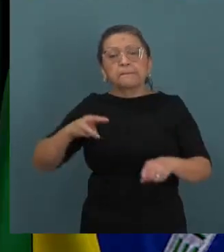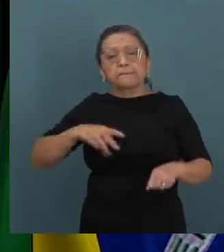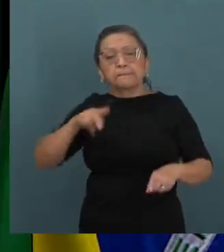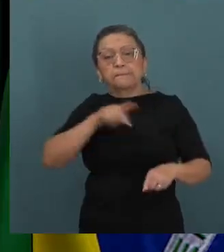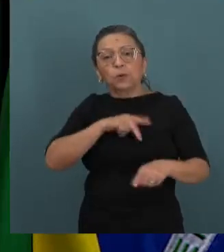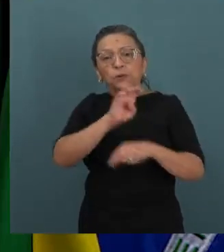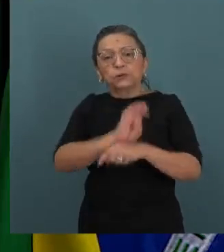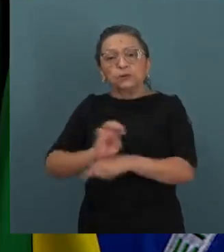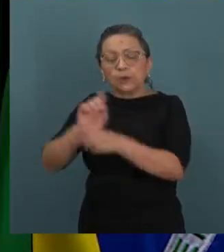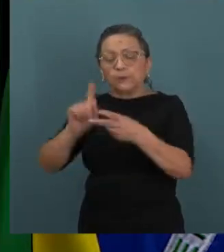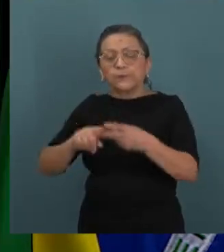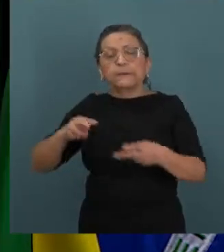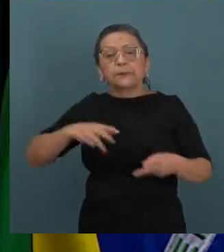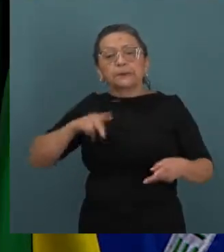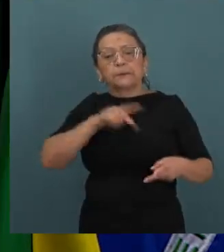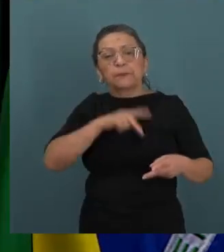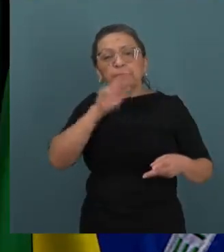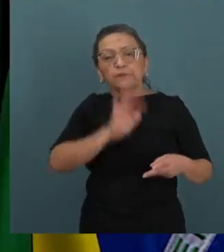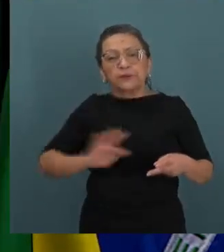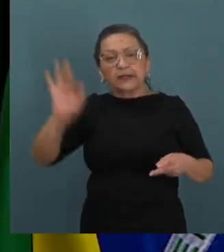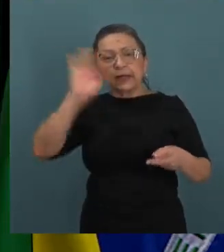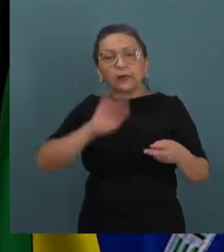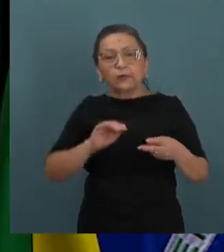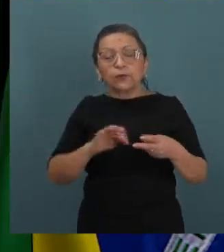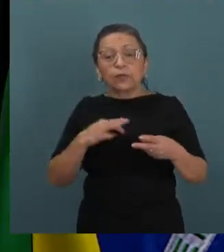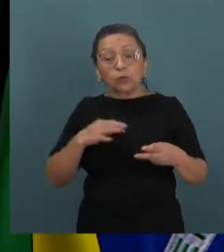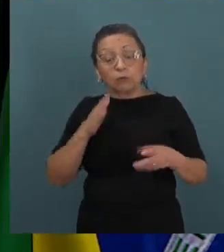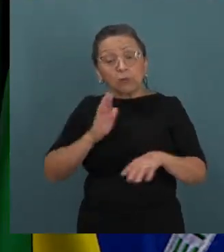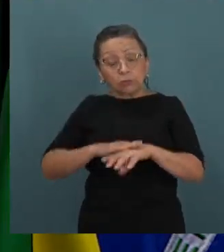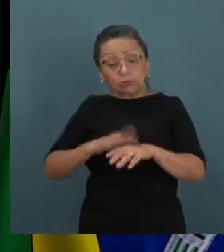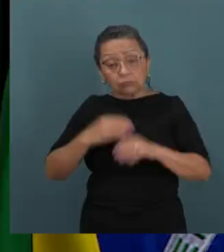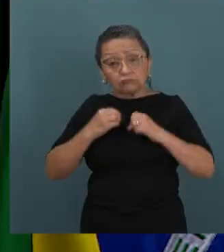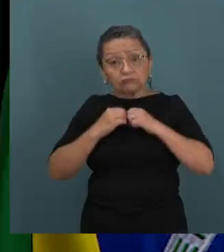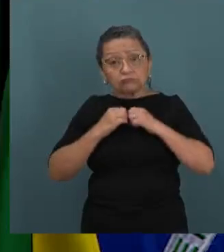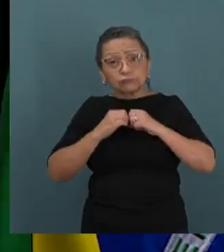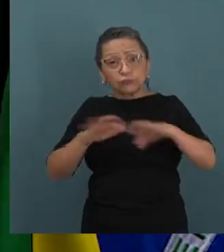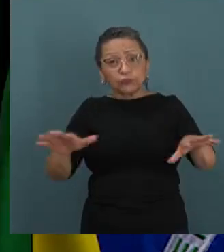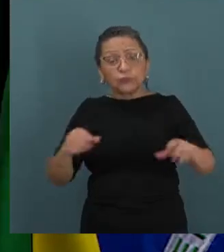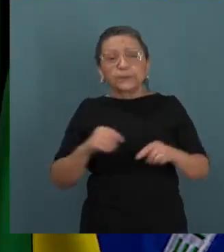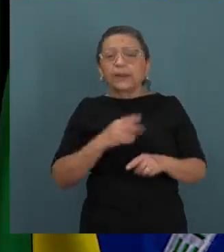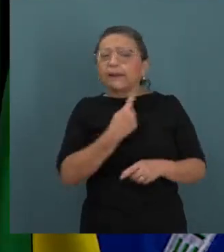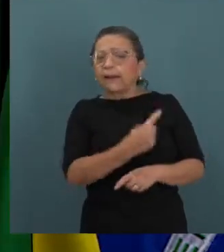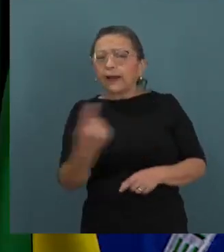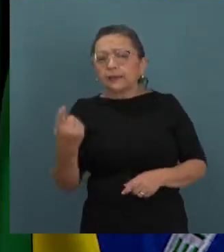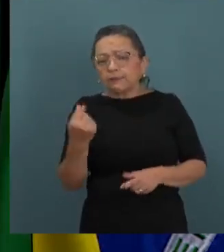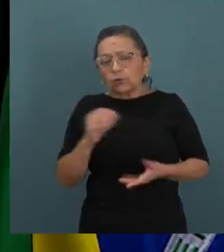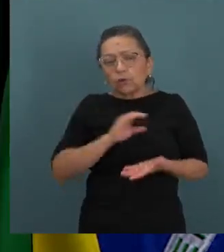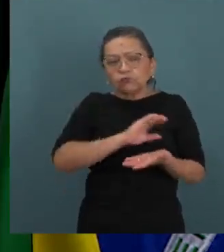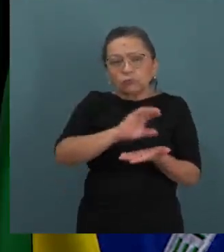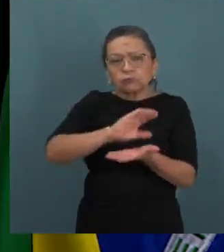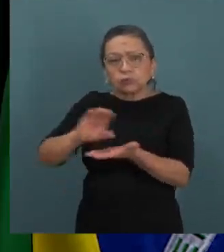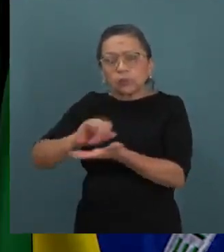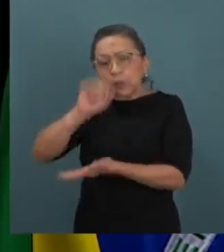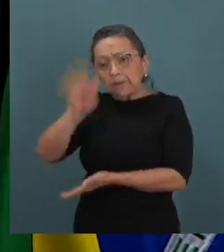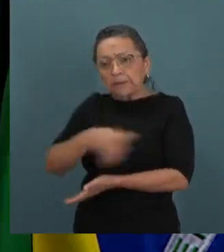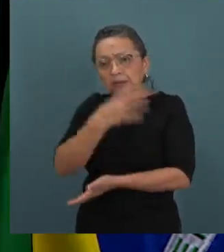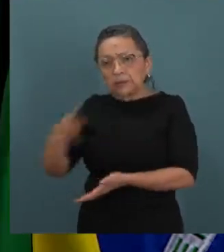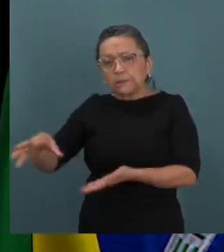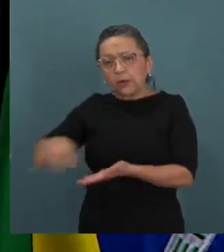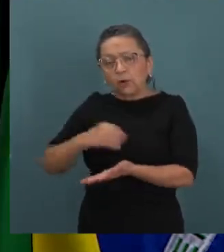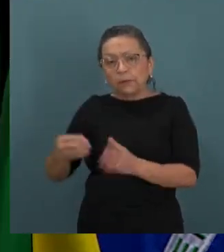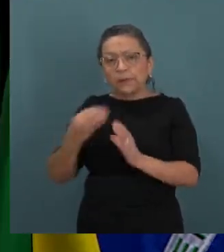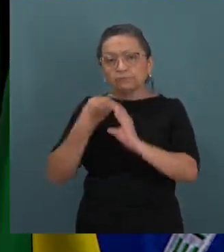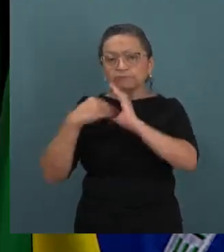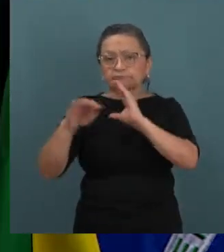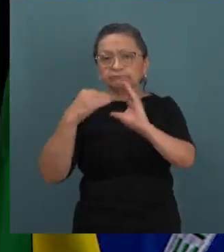o Ministério Público Federal, e envio cada destinação para uma cópia para